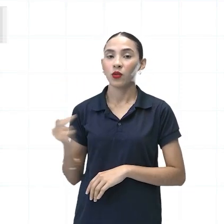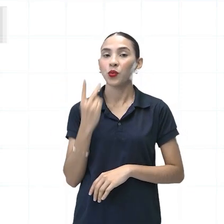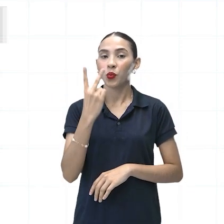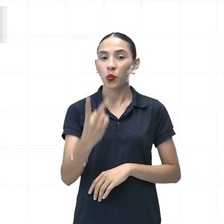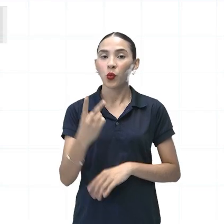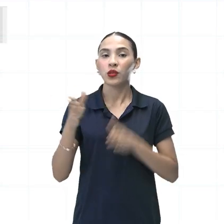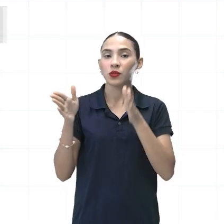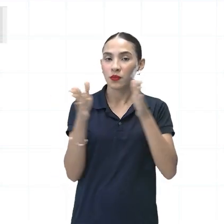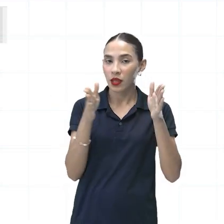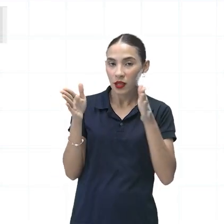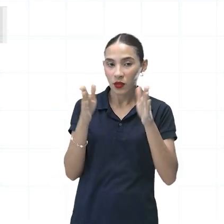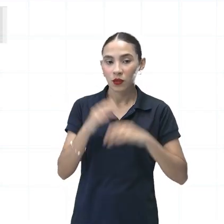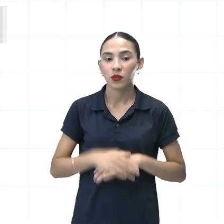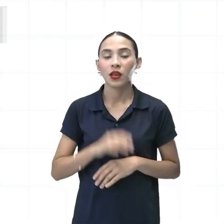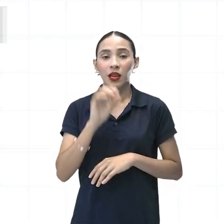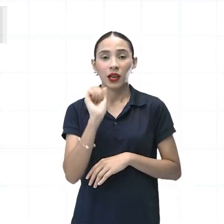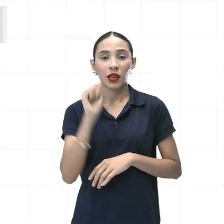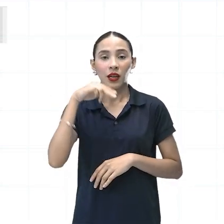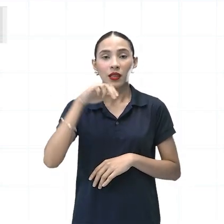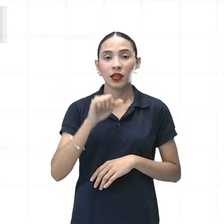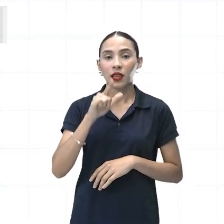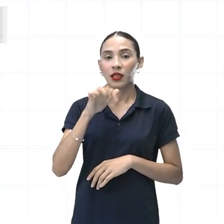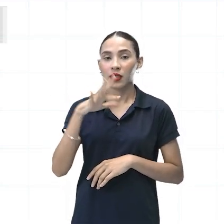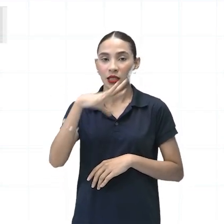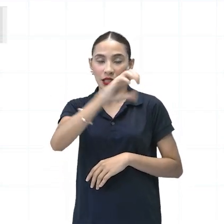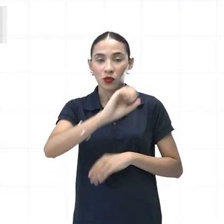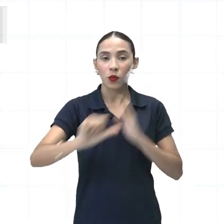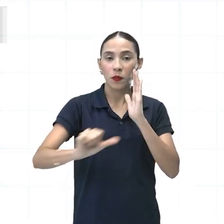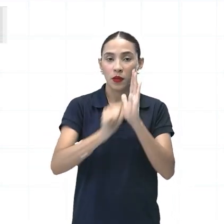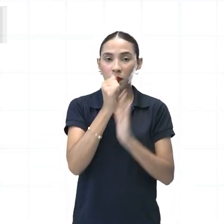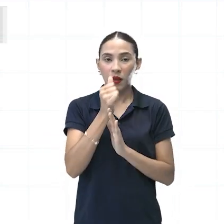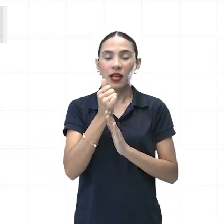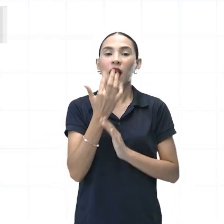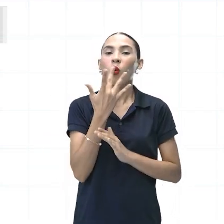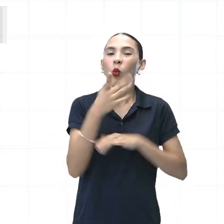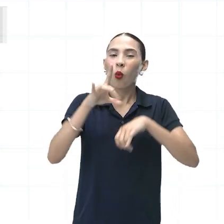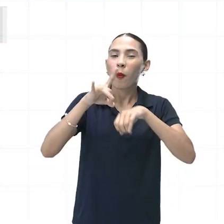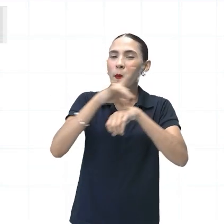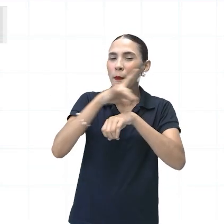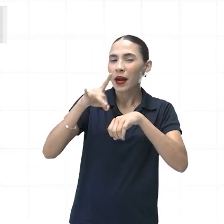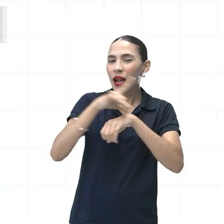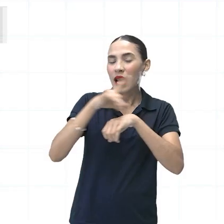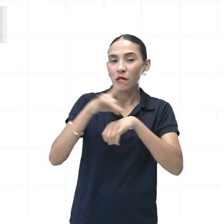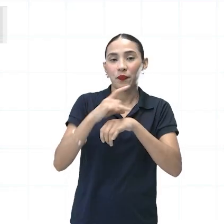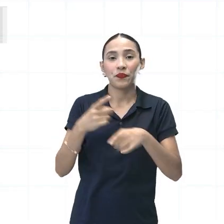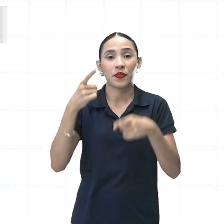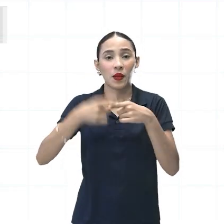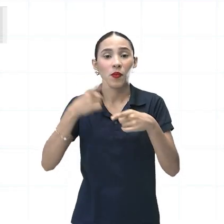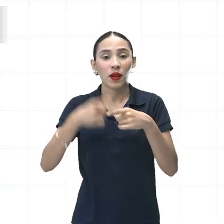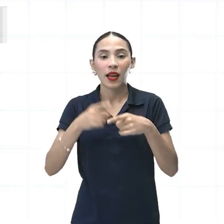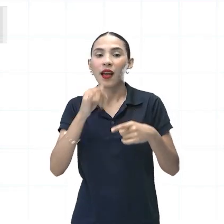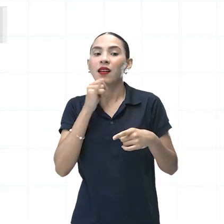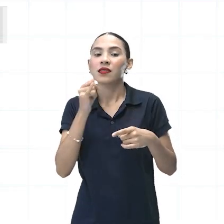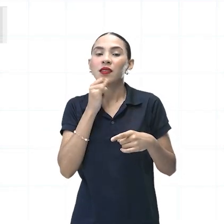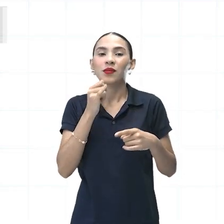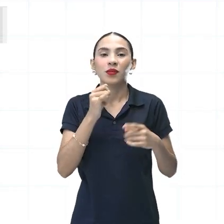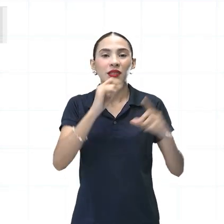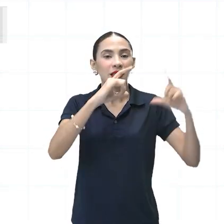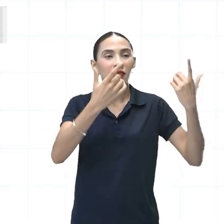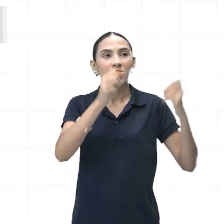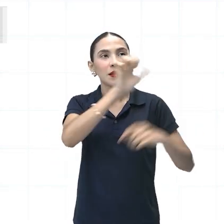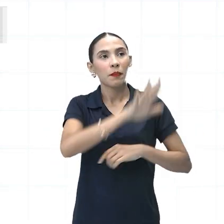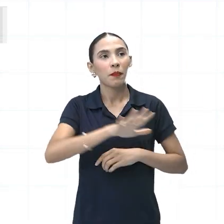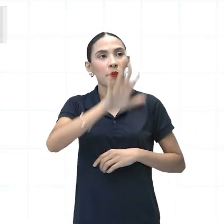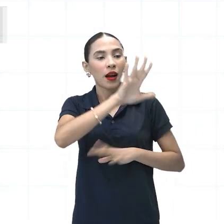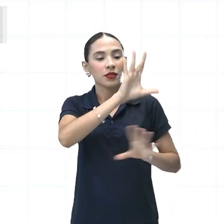duas fases. O analítico é essa primeira que está toda em cinza, né? Porque eles pegam as imagens e,